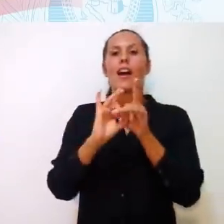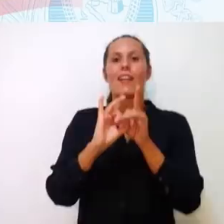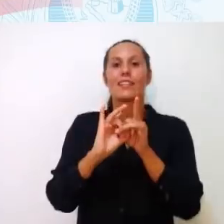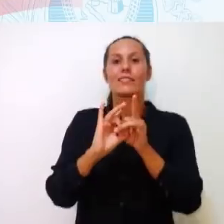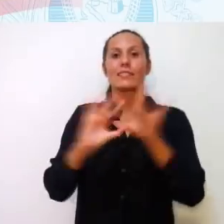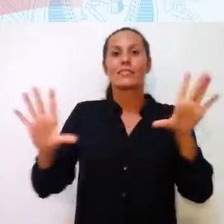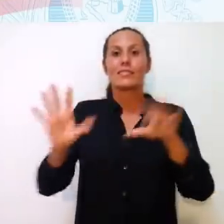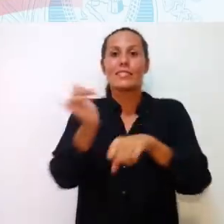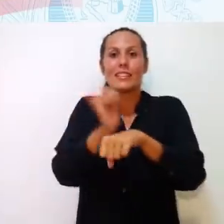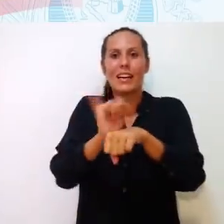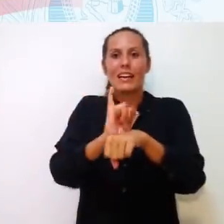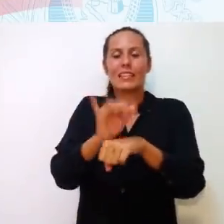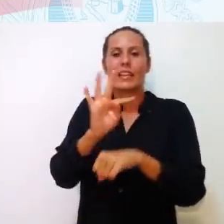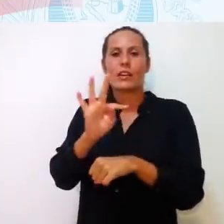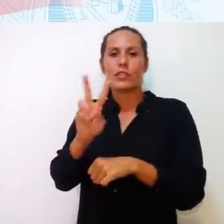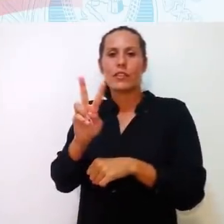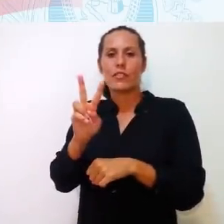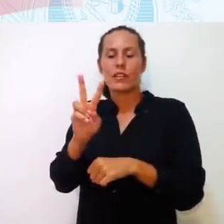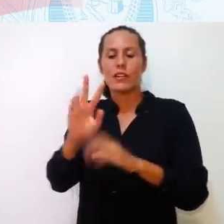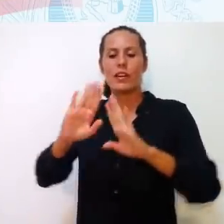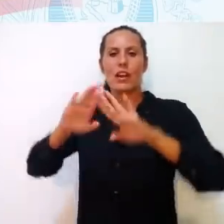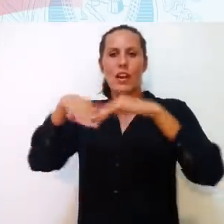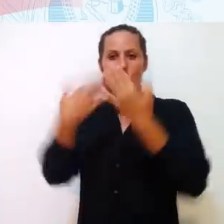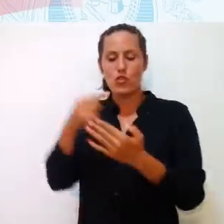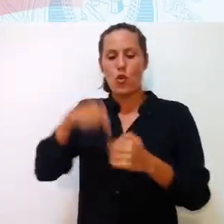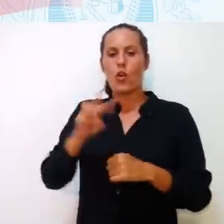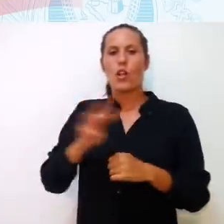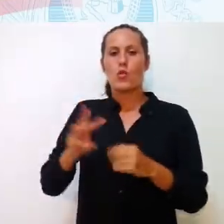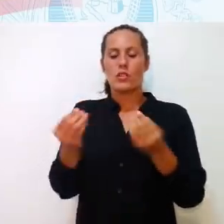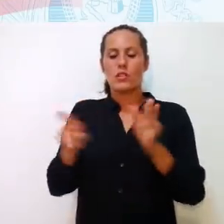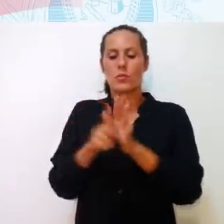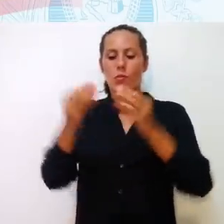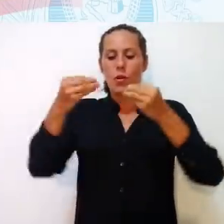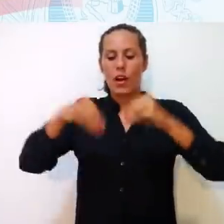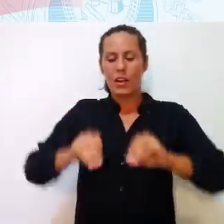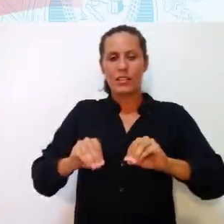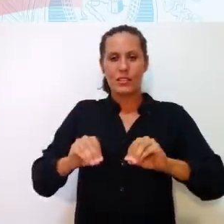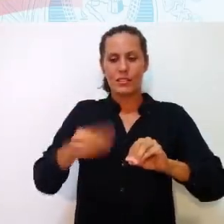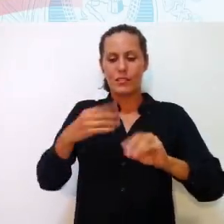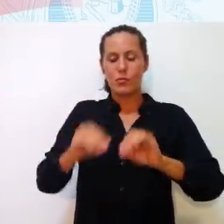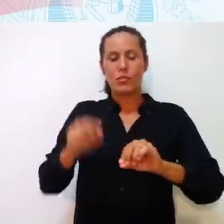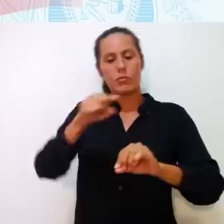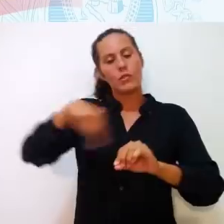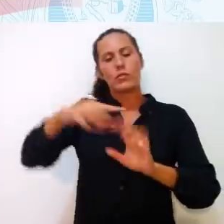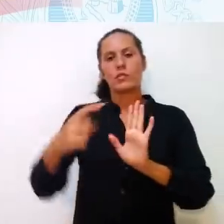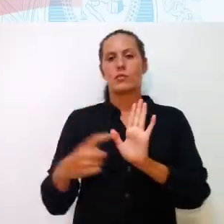ela está disponível gratuitamente no canal da TV Escola no YouTube. A gente vai deixar